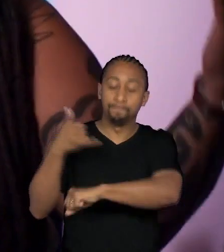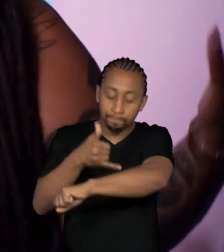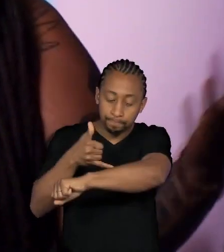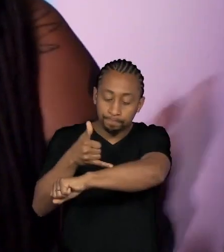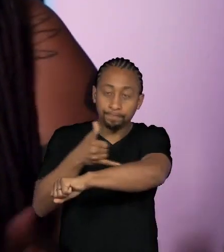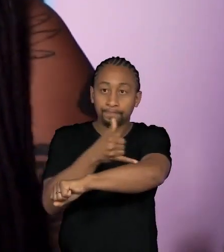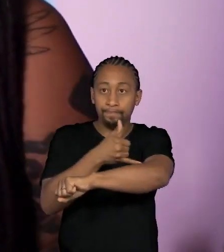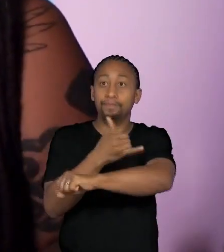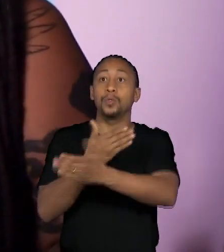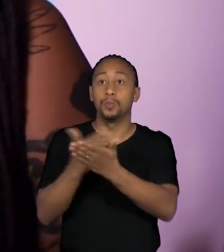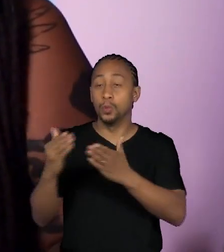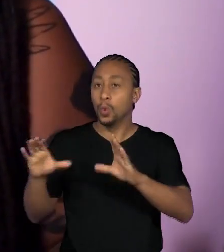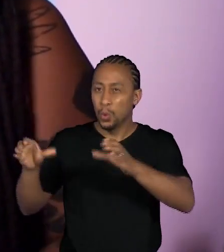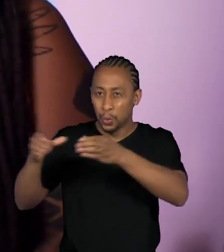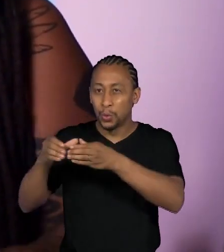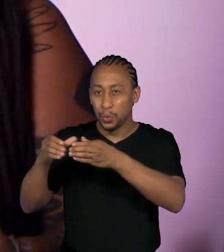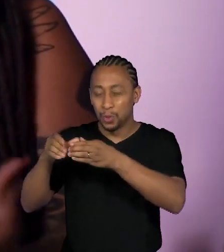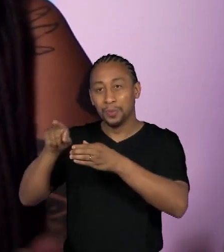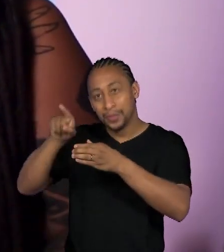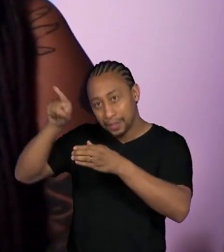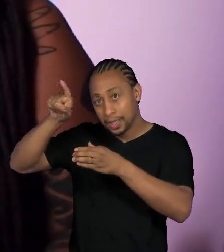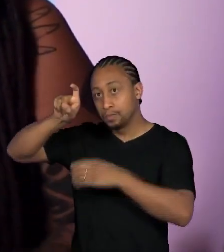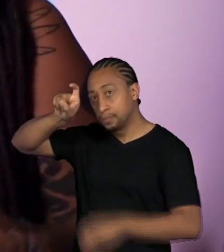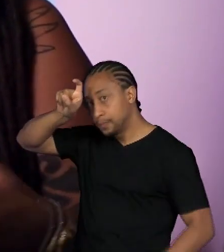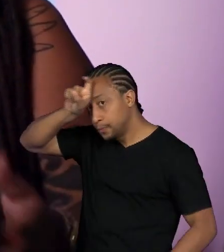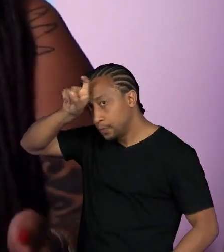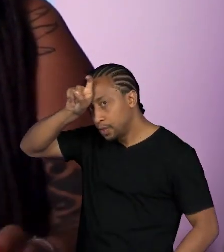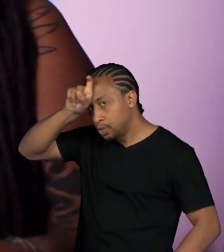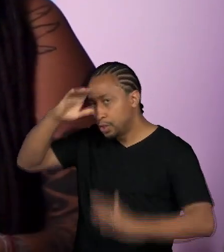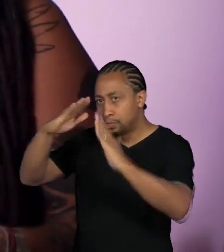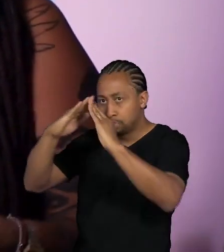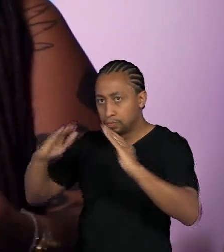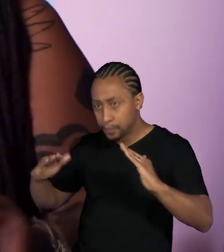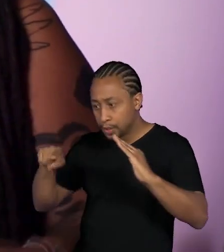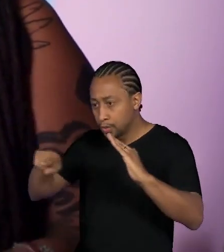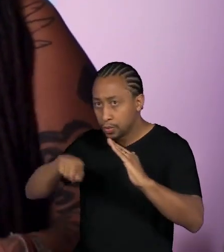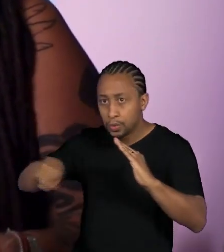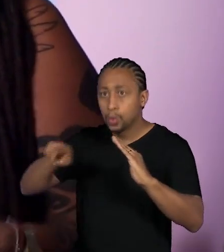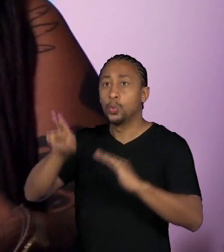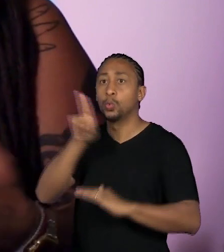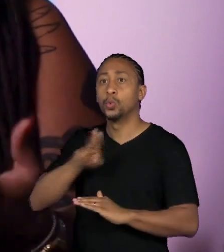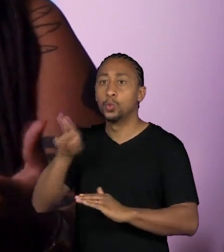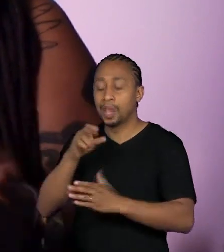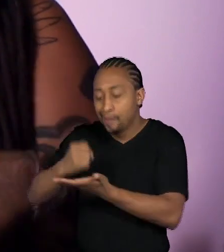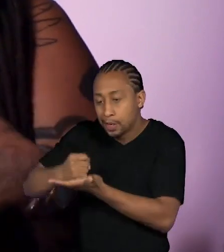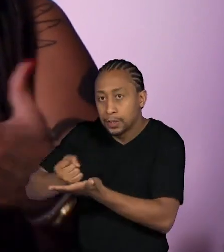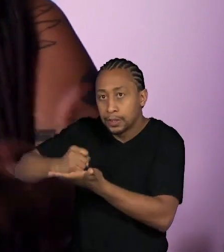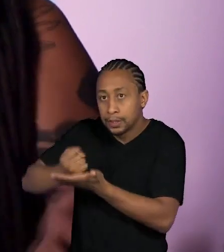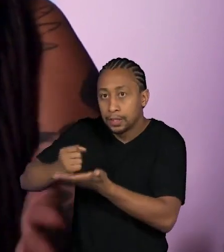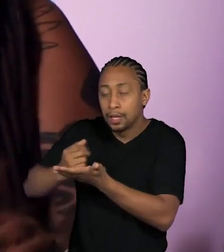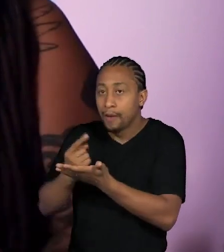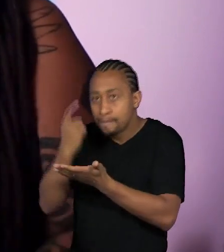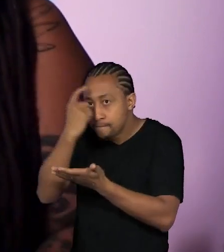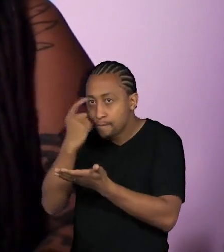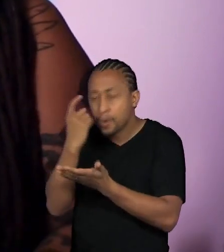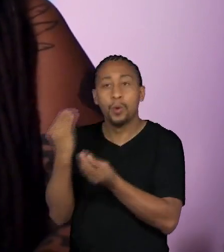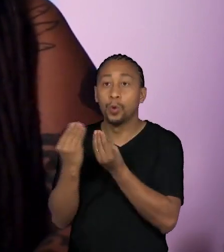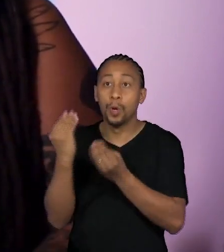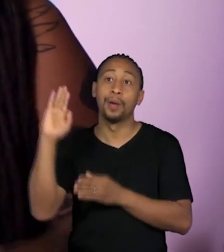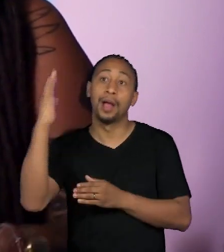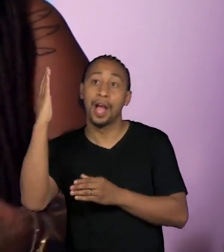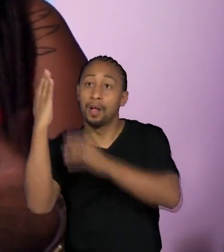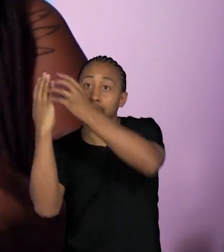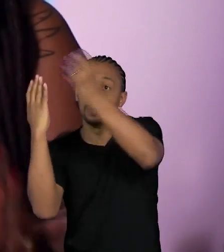galera egípcia, usavam instrumentais, né, para fazer a pigmentação, que era feito com galhos de árvore, bicos